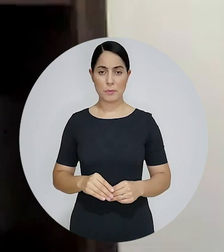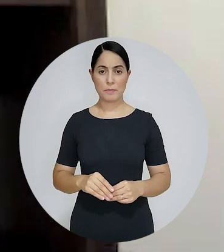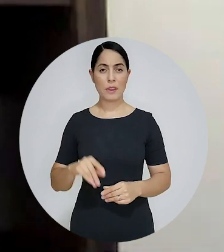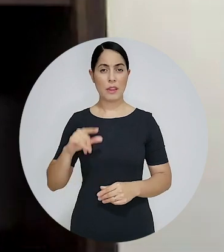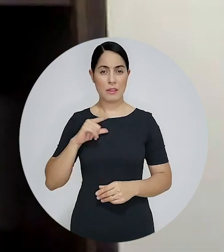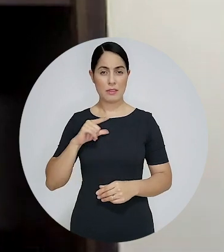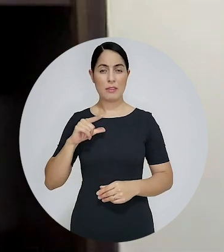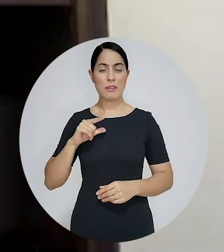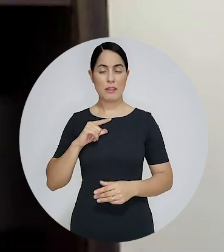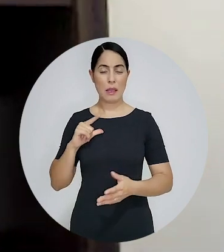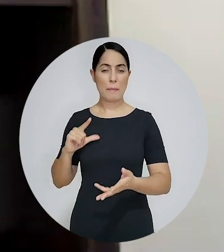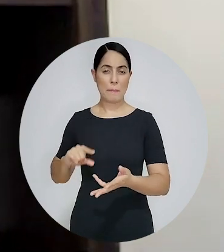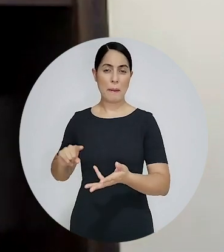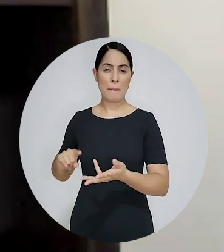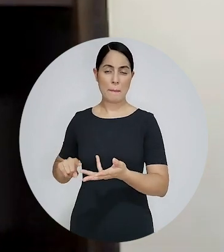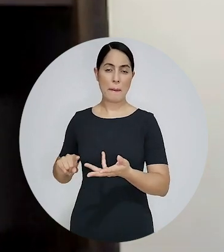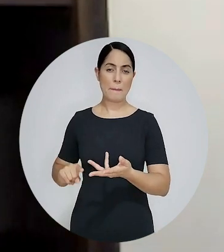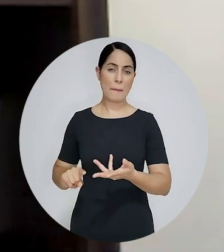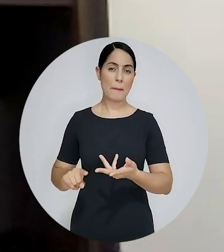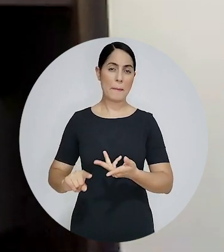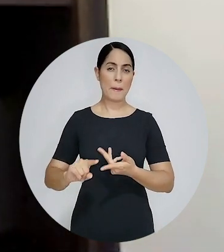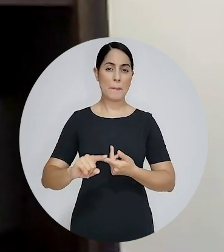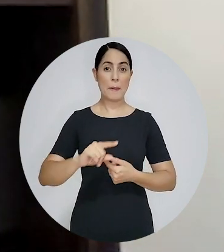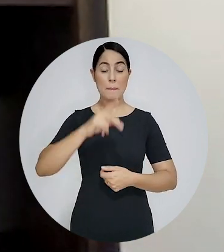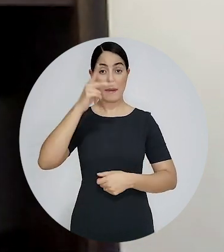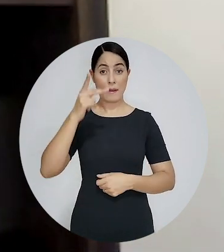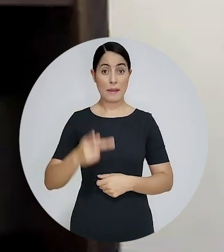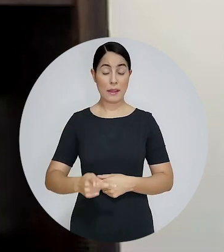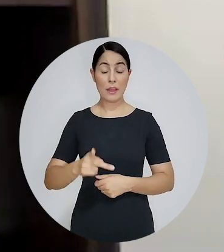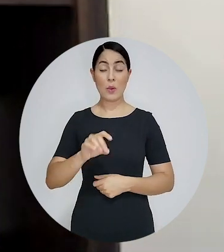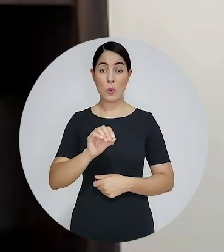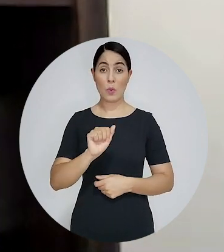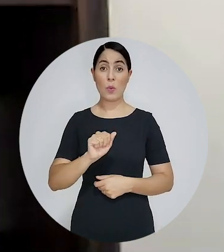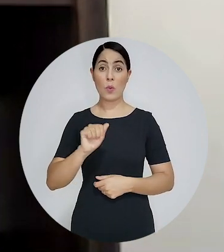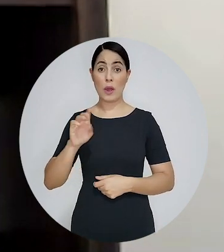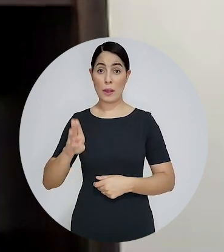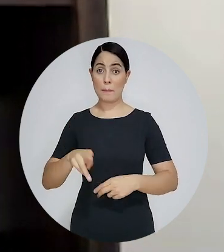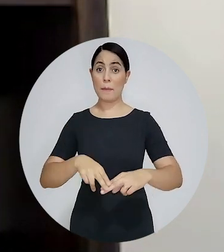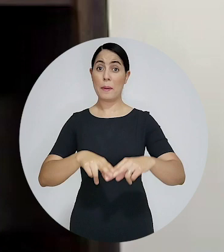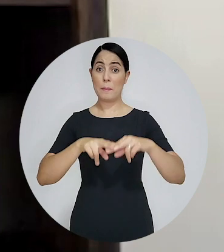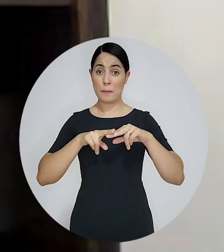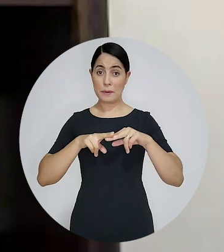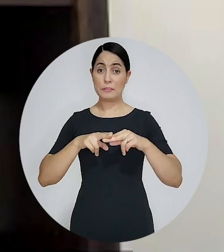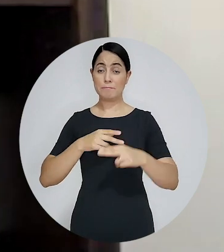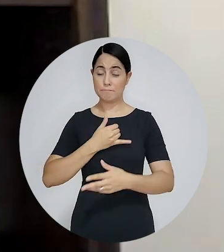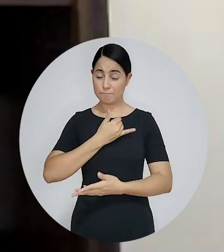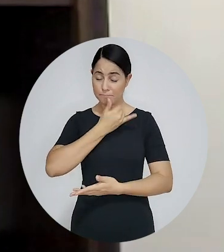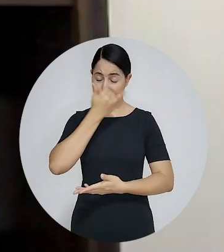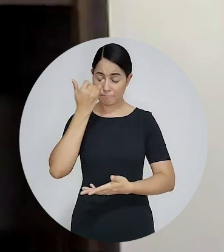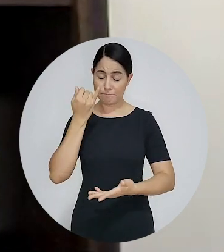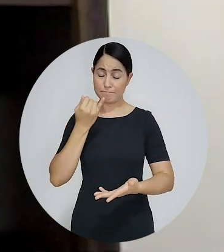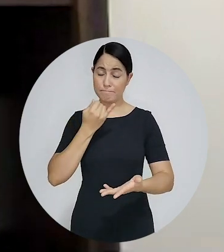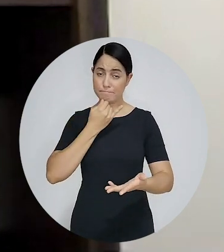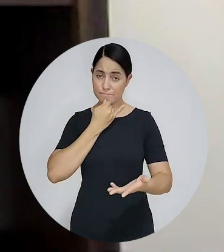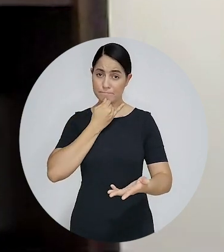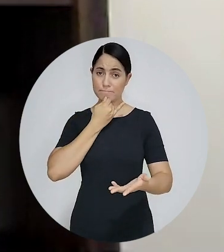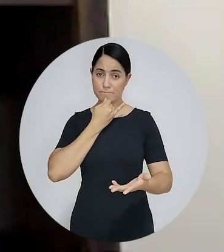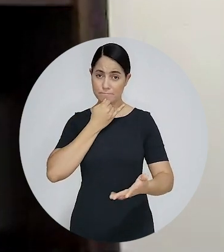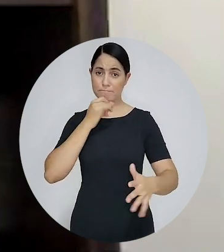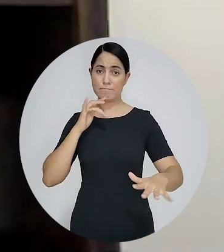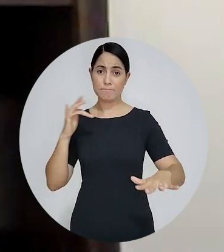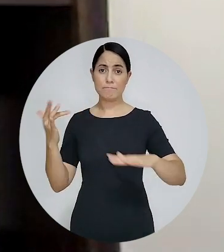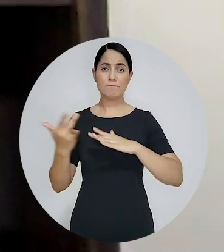que a Ordem dos Advogados do Brasil vem adotando naquele triste episódio que vimos ocorrer pelas